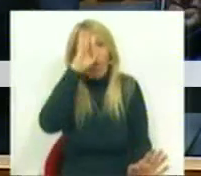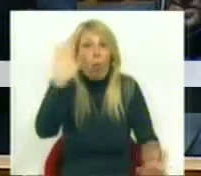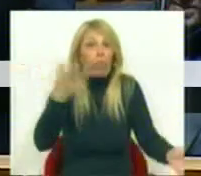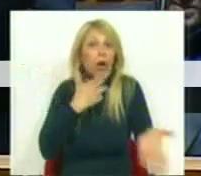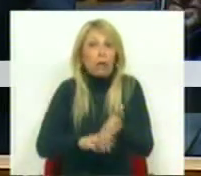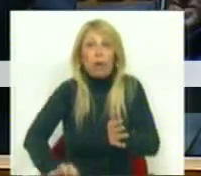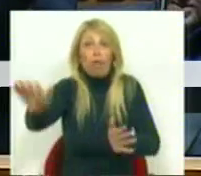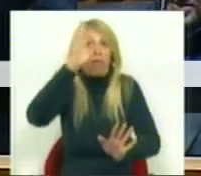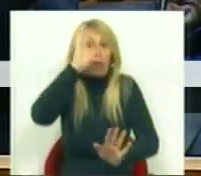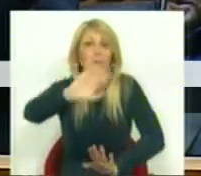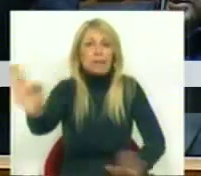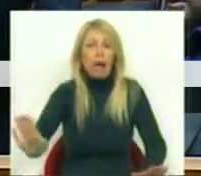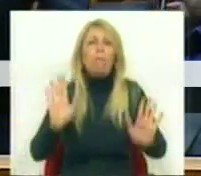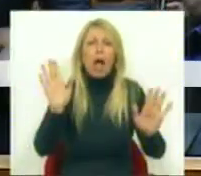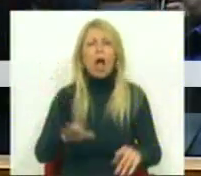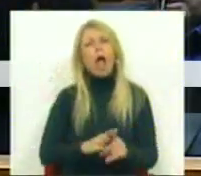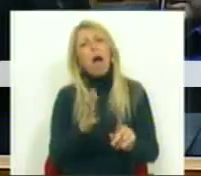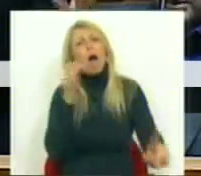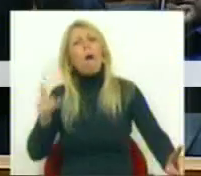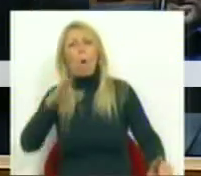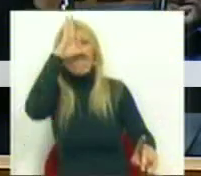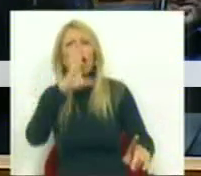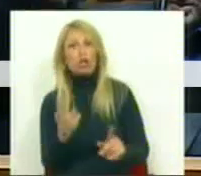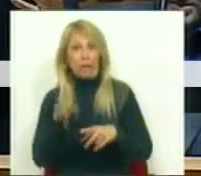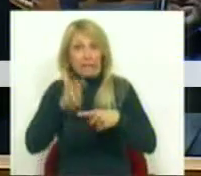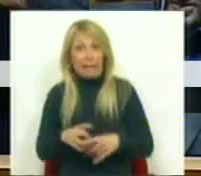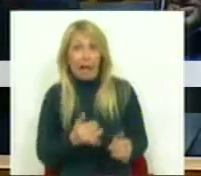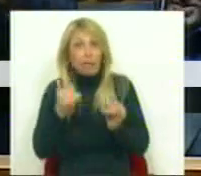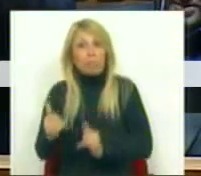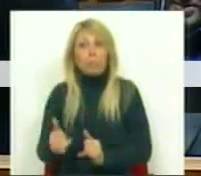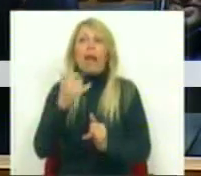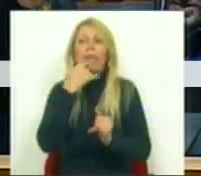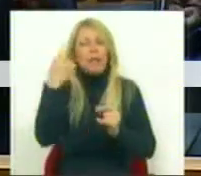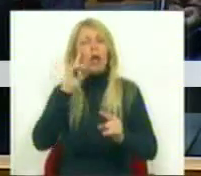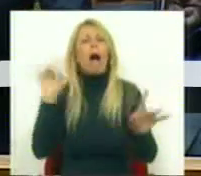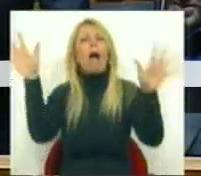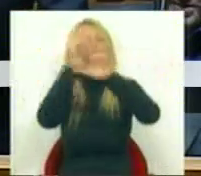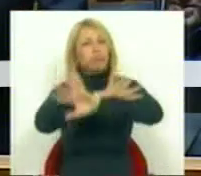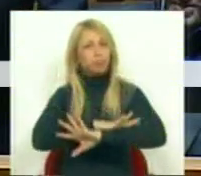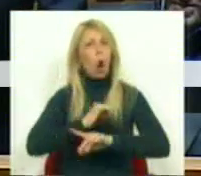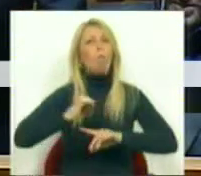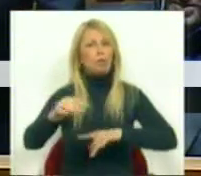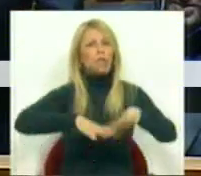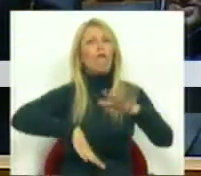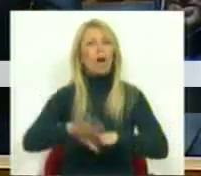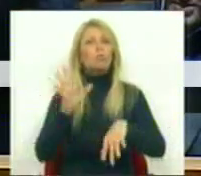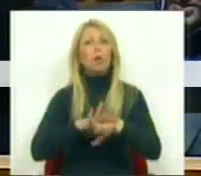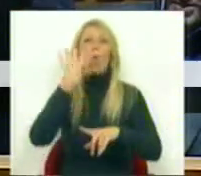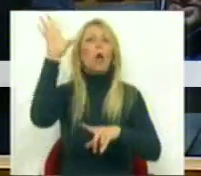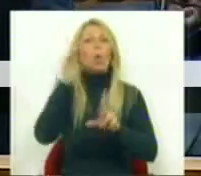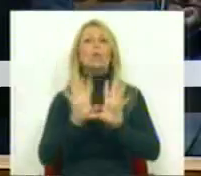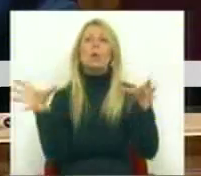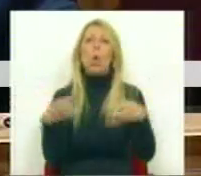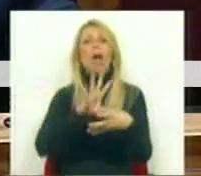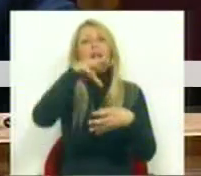sentado ao seu lado, veio anunciar que havia cortinas de fumo lançadas pela oposição a respeito do que se tinha passado no Conselho de Ministros. Sr.